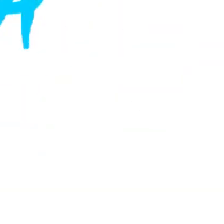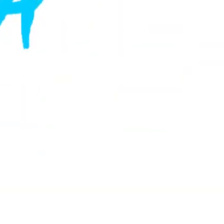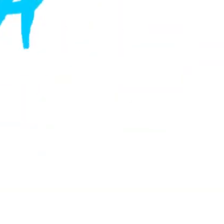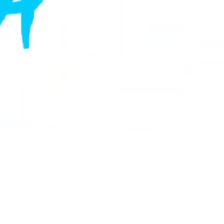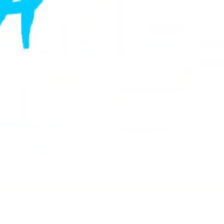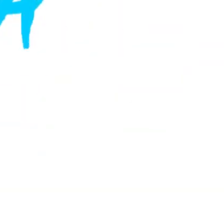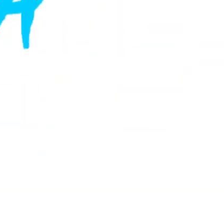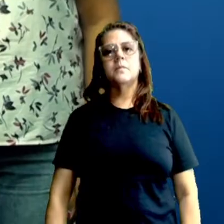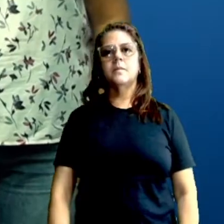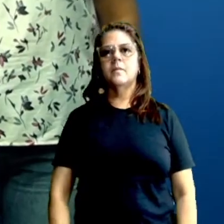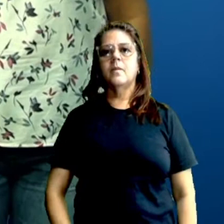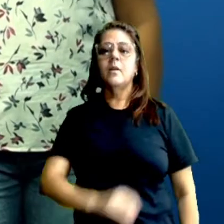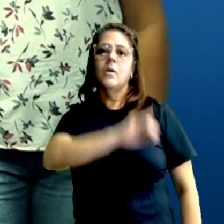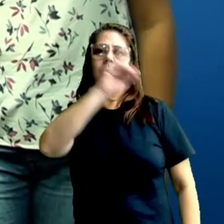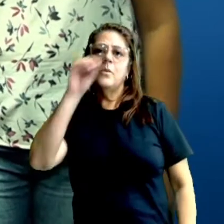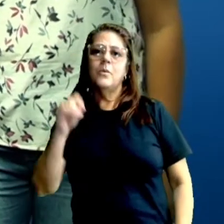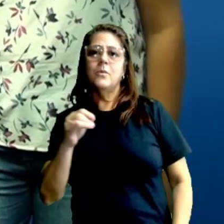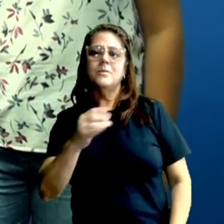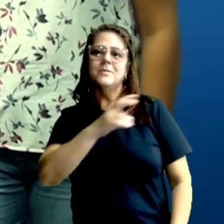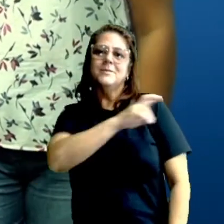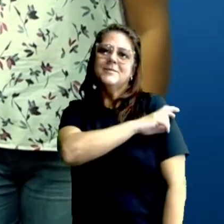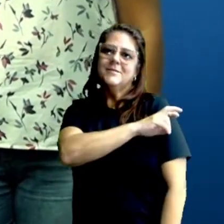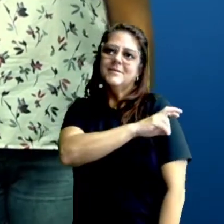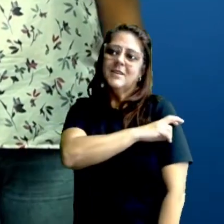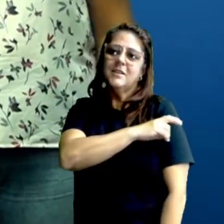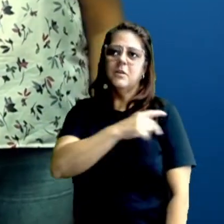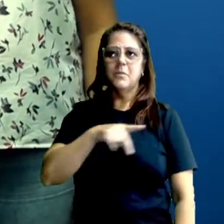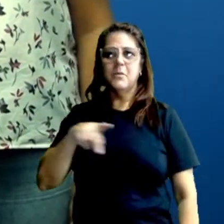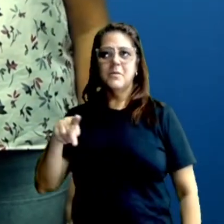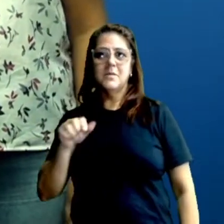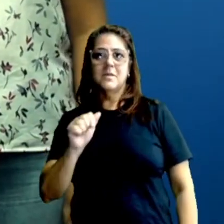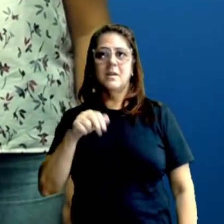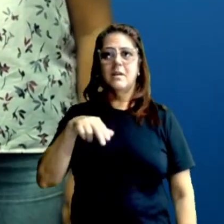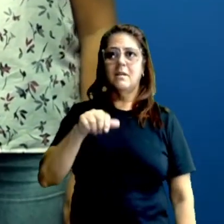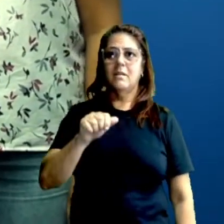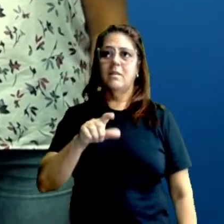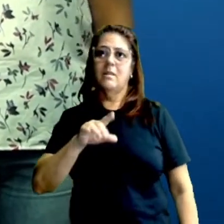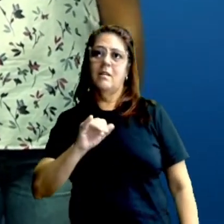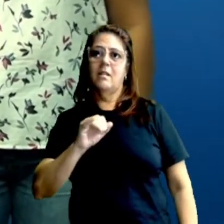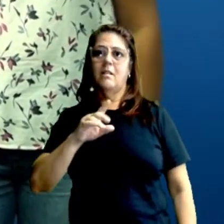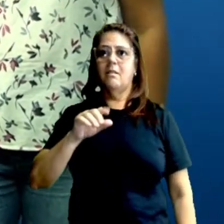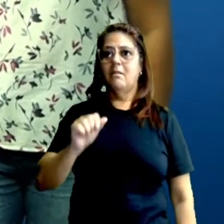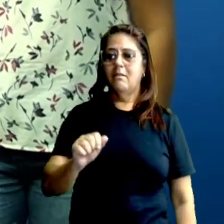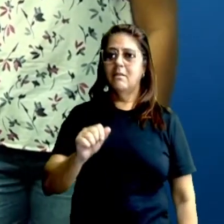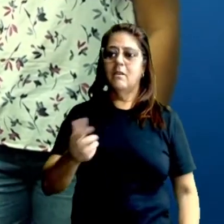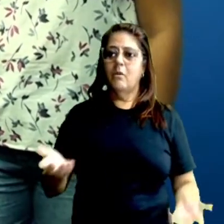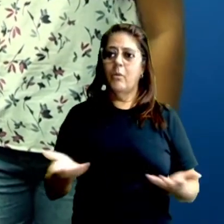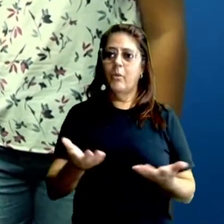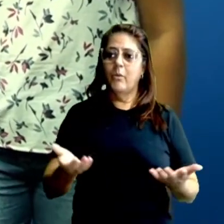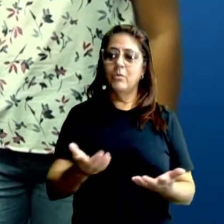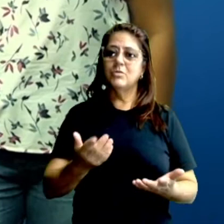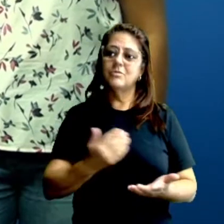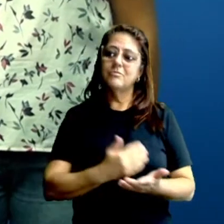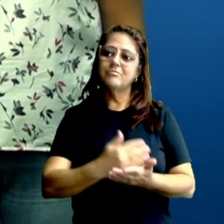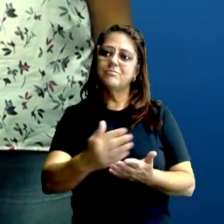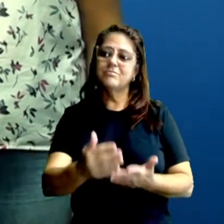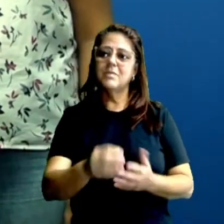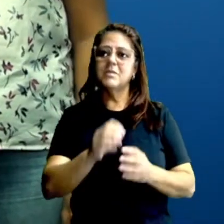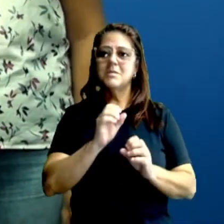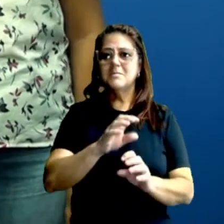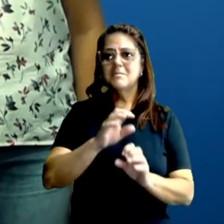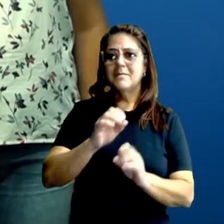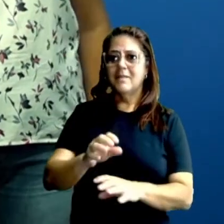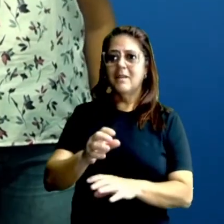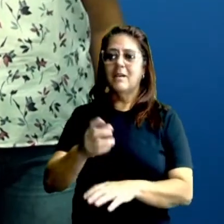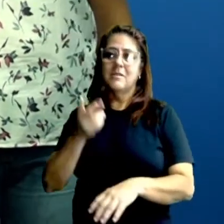há 8 uma do quinto ano eu sou a professora Ana Alice Martins e a partir de hoje eu vou acompanhar vocês com